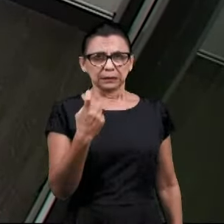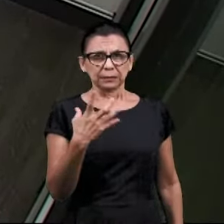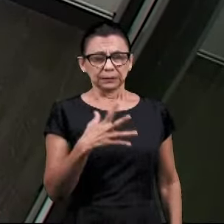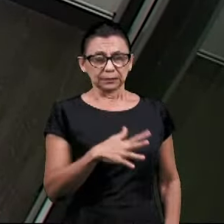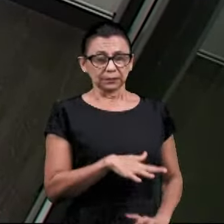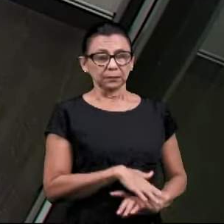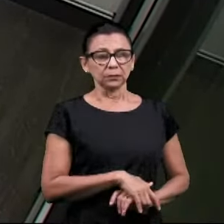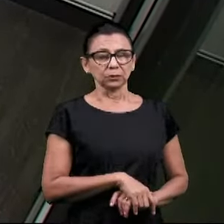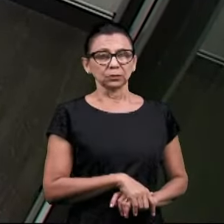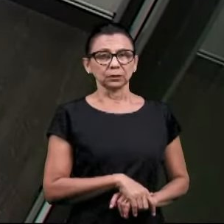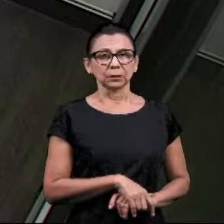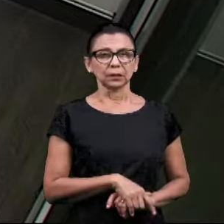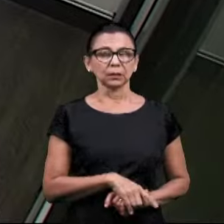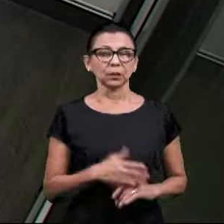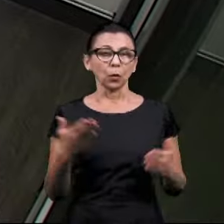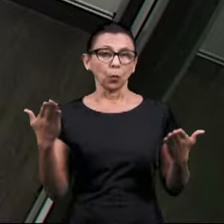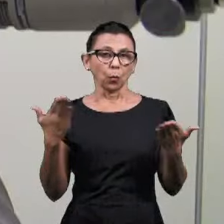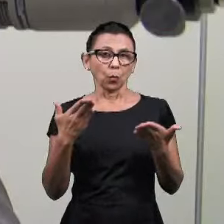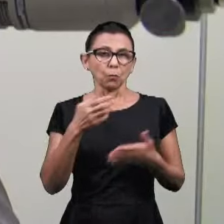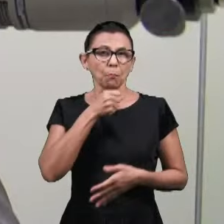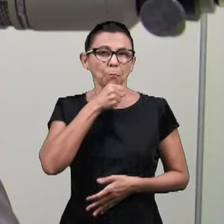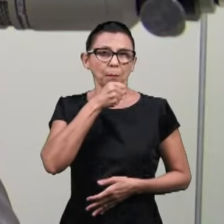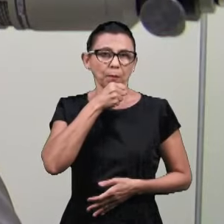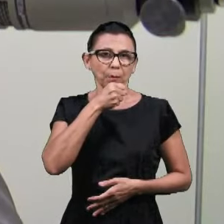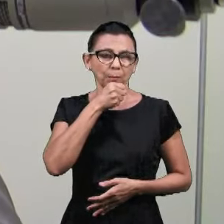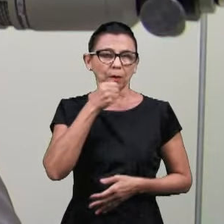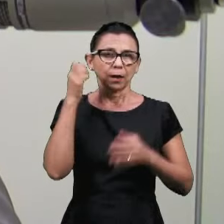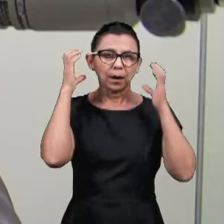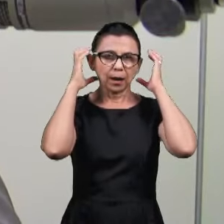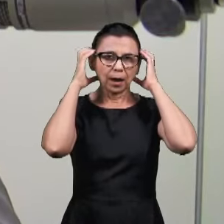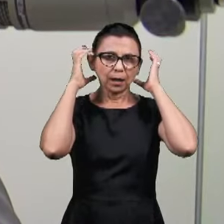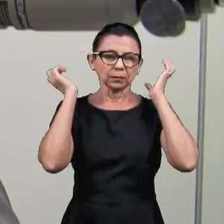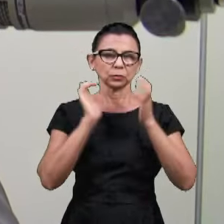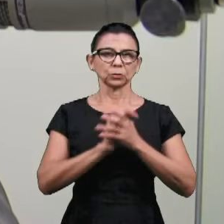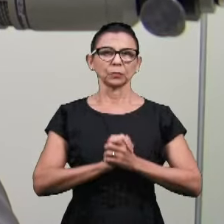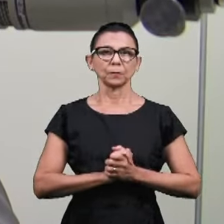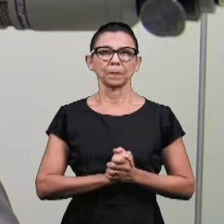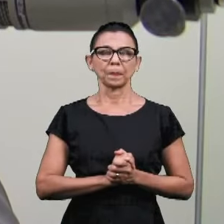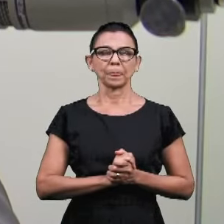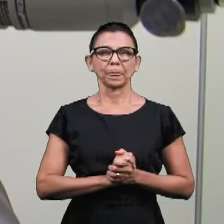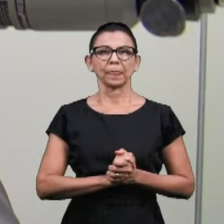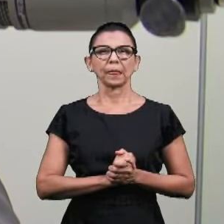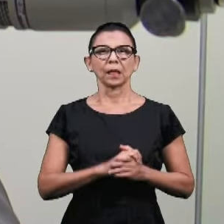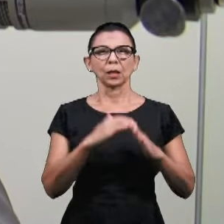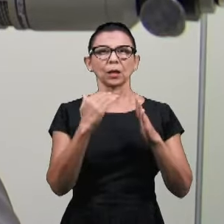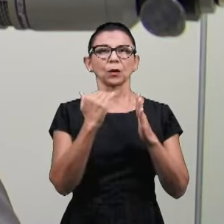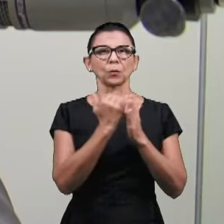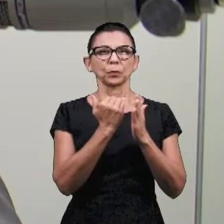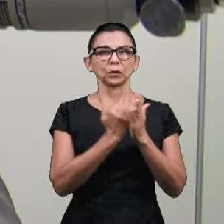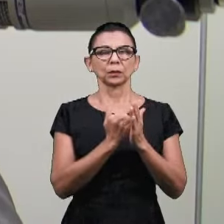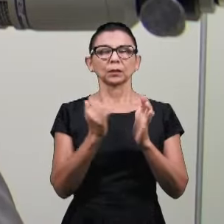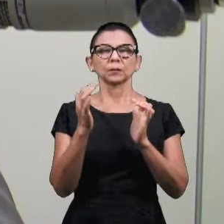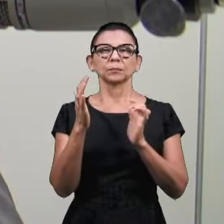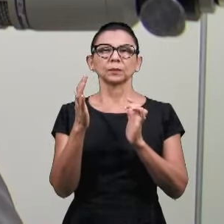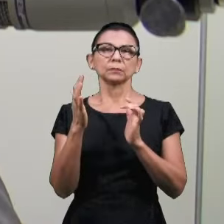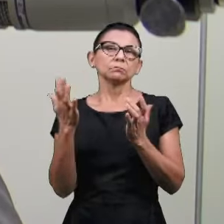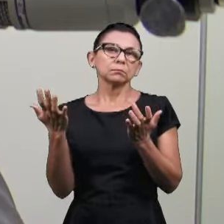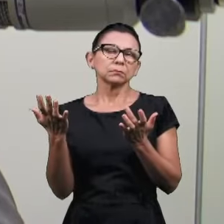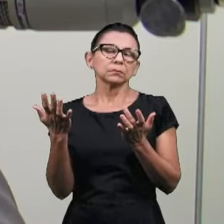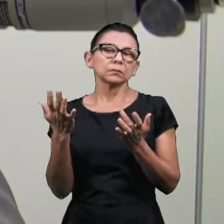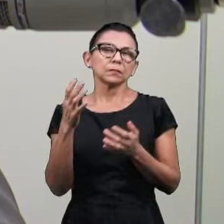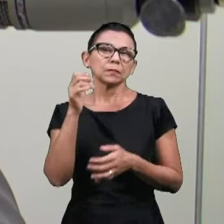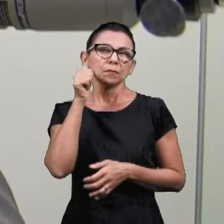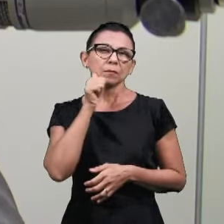né? Hoje, no programa à tarde, no programa Vencendo Vem Jesus, a irmã Maria da Penha, se não me engano o nome dela, Maria da Penha, de Alegre, ela falou